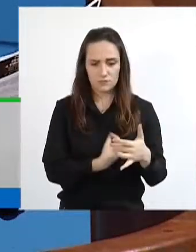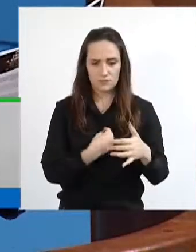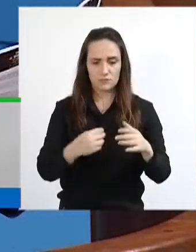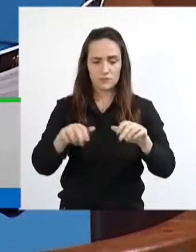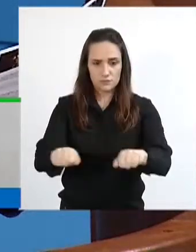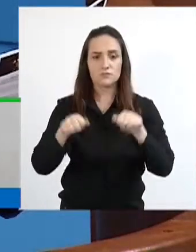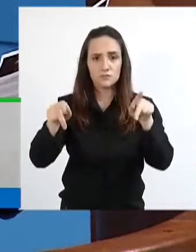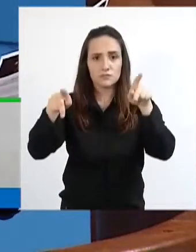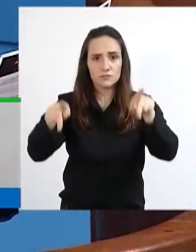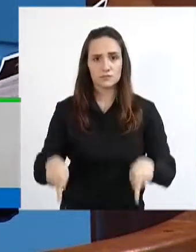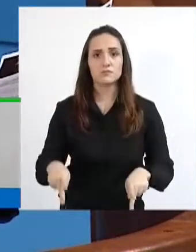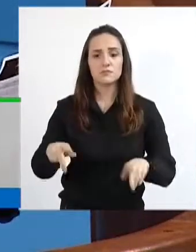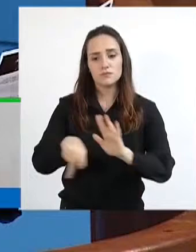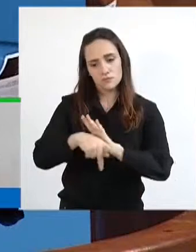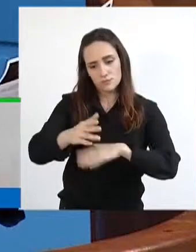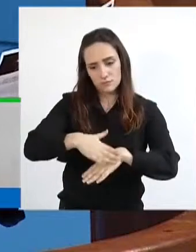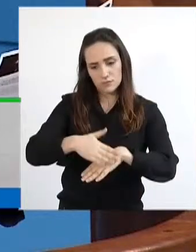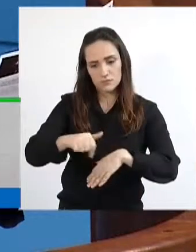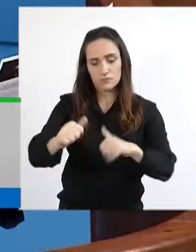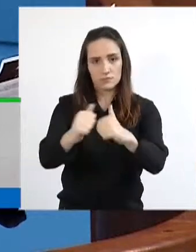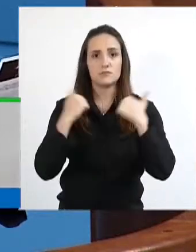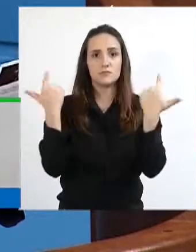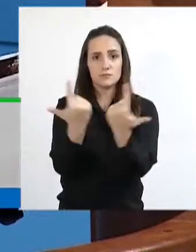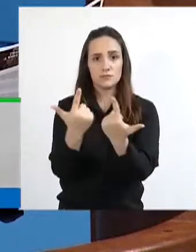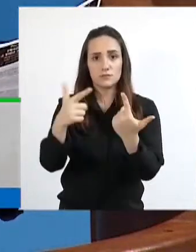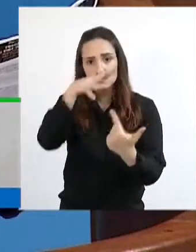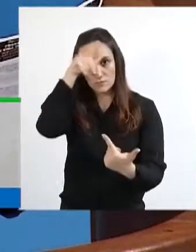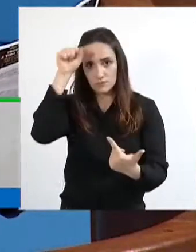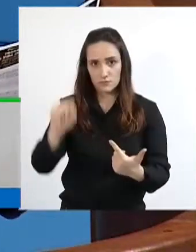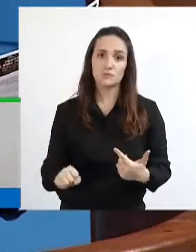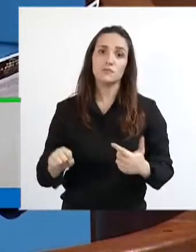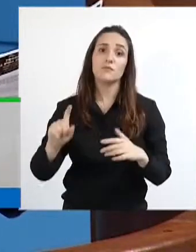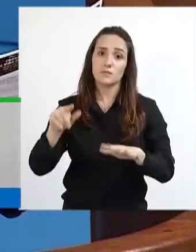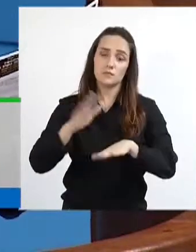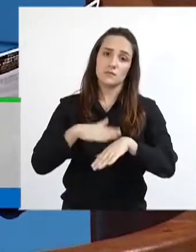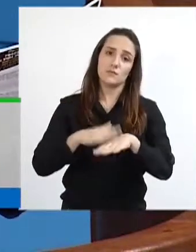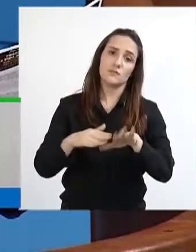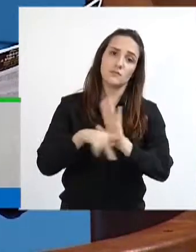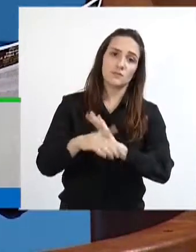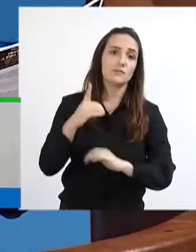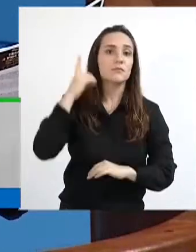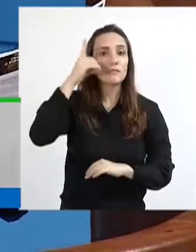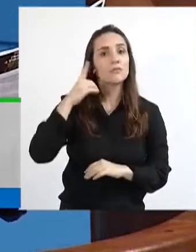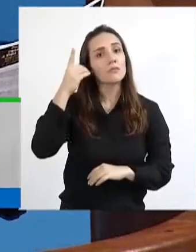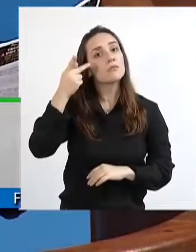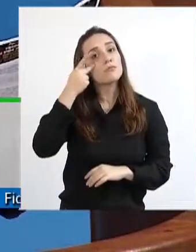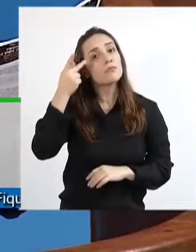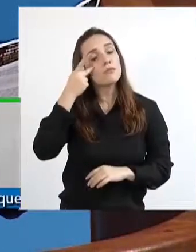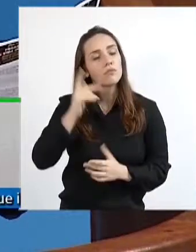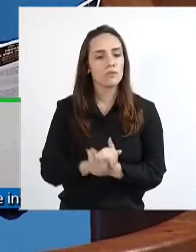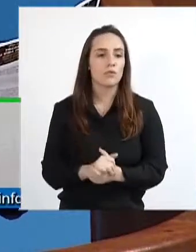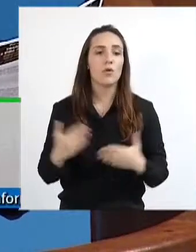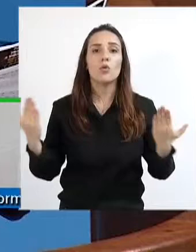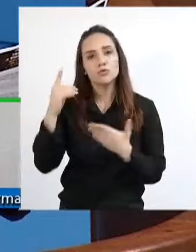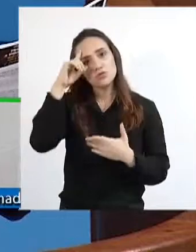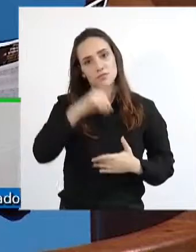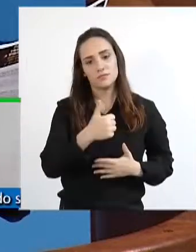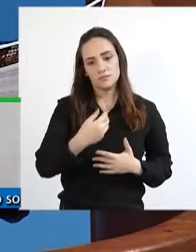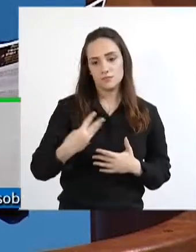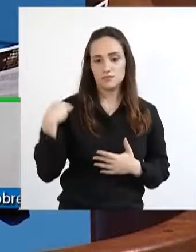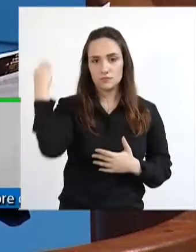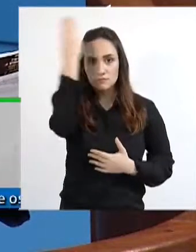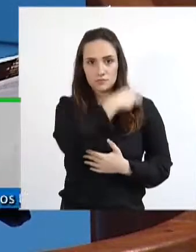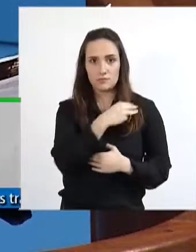pública promovida pela Assembleia Legislativa de Mato Grosso do Sul, por proposição do deputado estadual Pedro Kemp, nesse dia 13 de